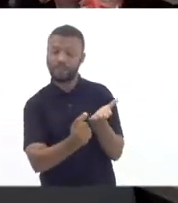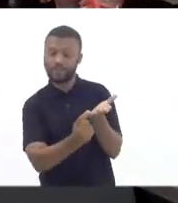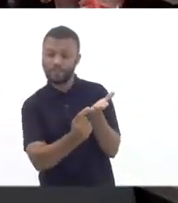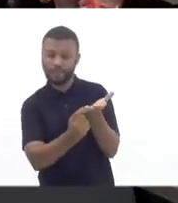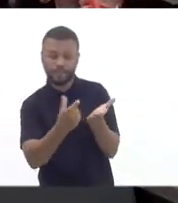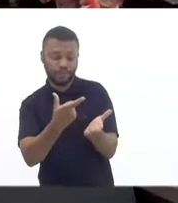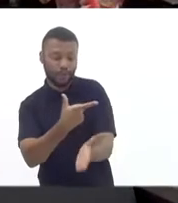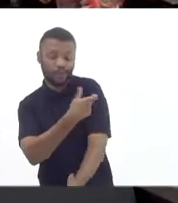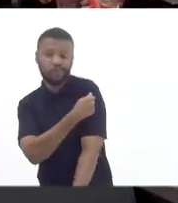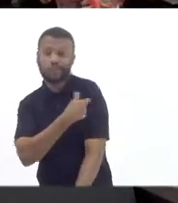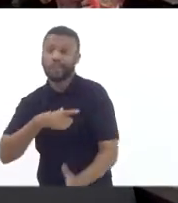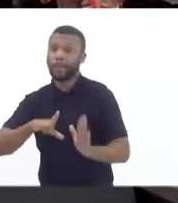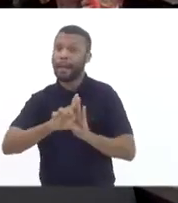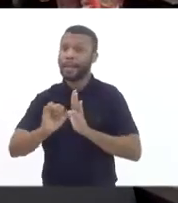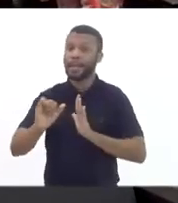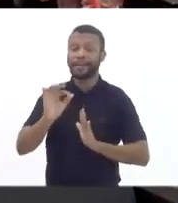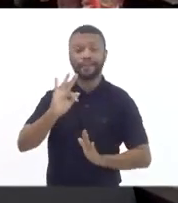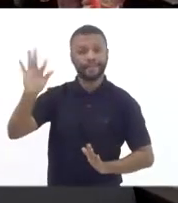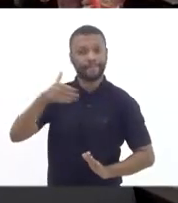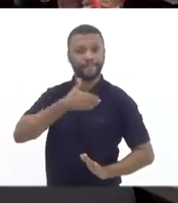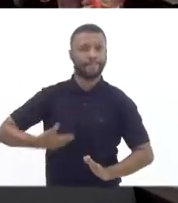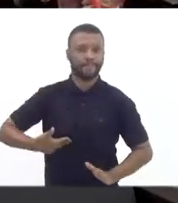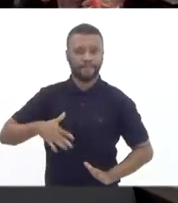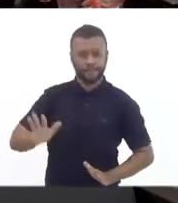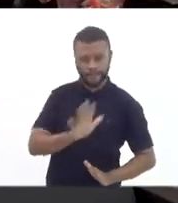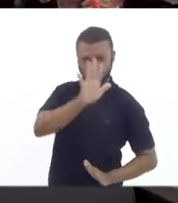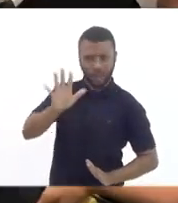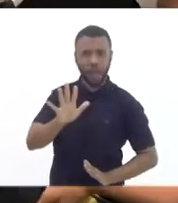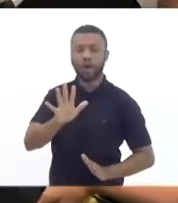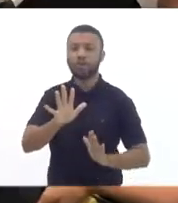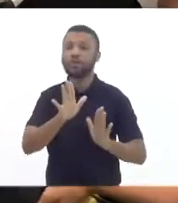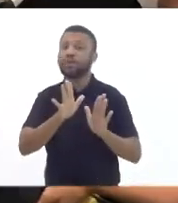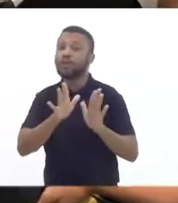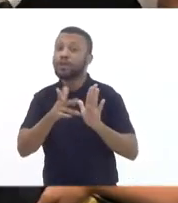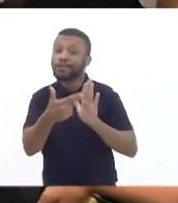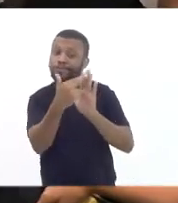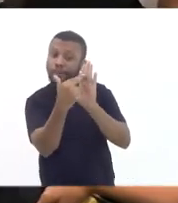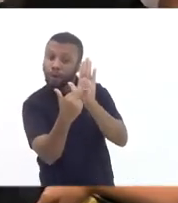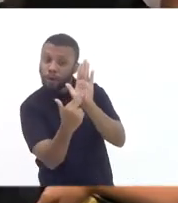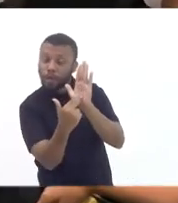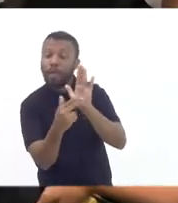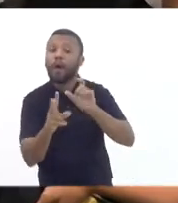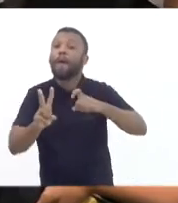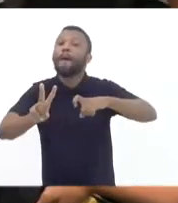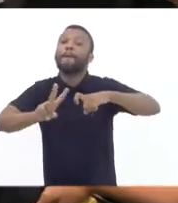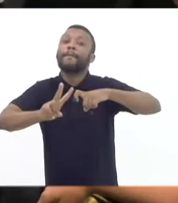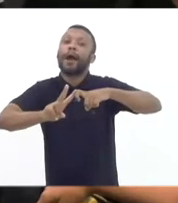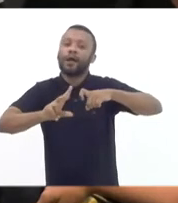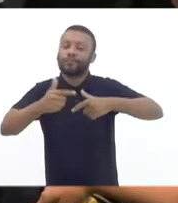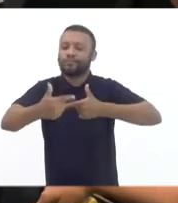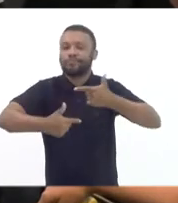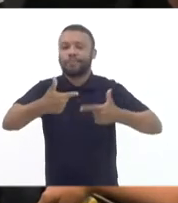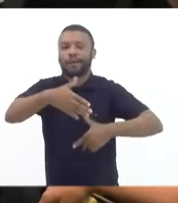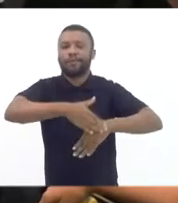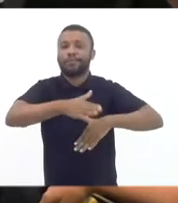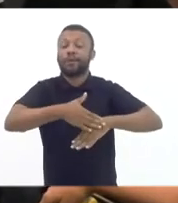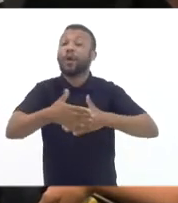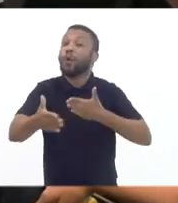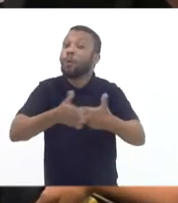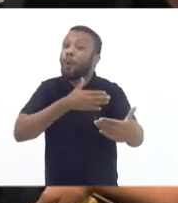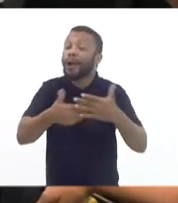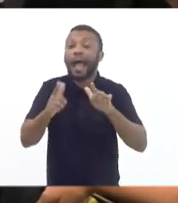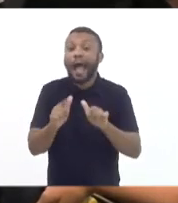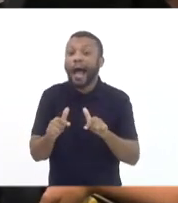Existe uma lei federal que disciplina o trabalho do médico, a profissão do médico veterinário. E qualquer